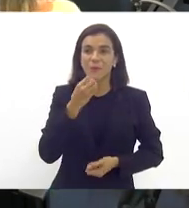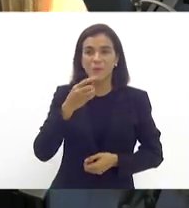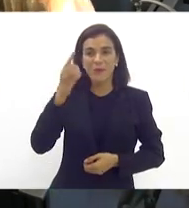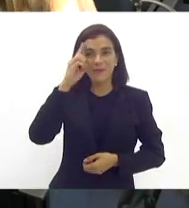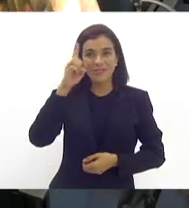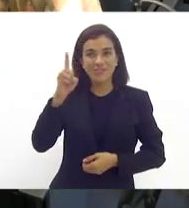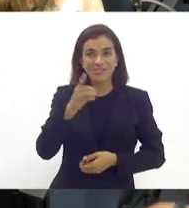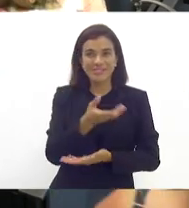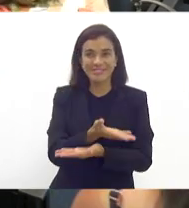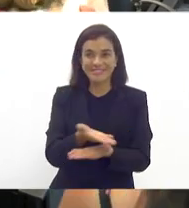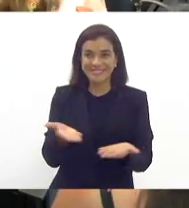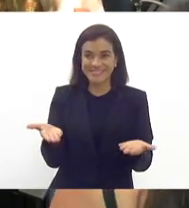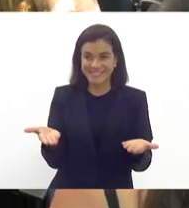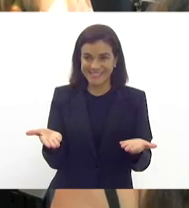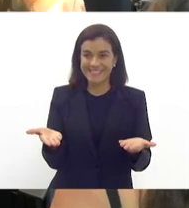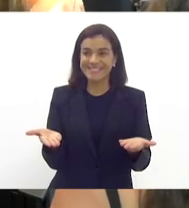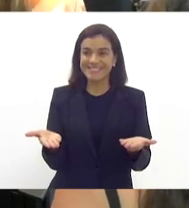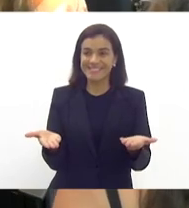dia